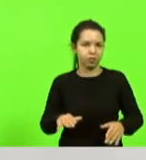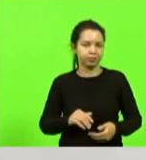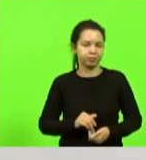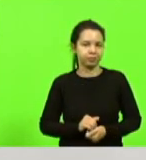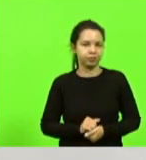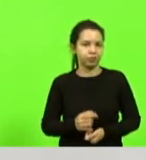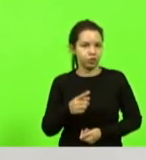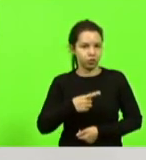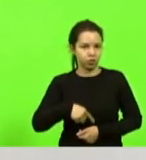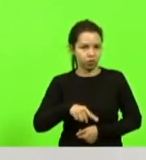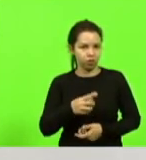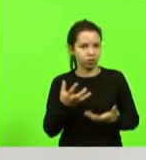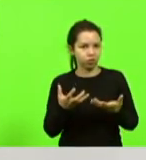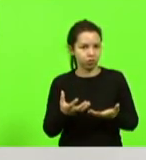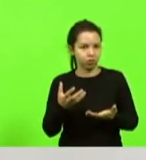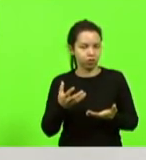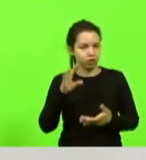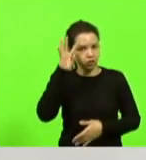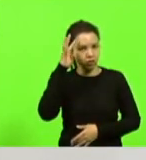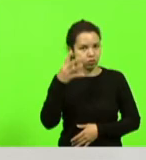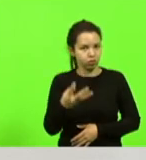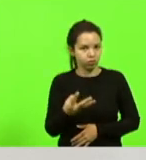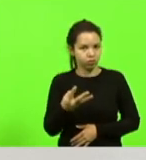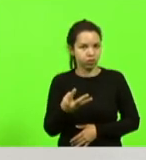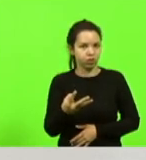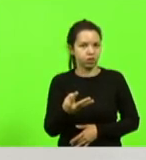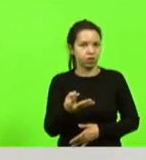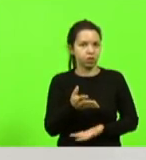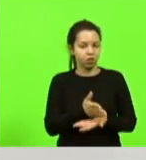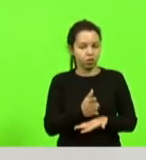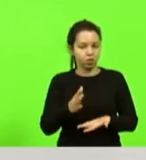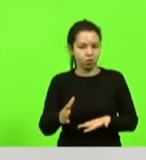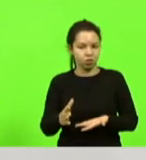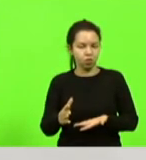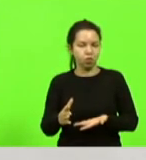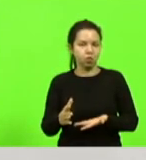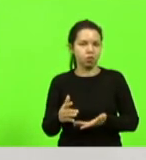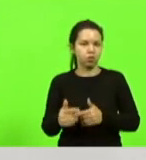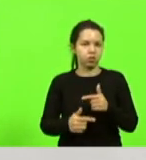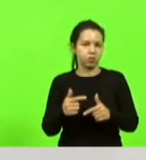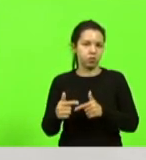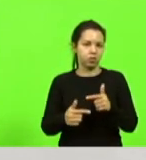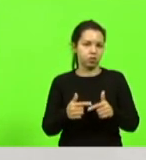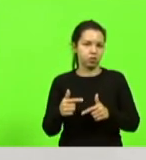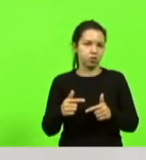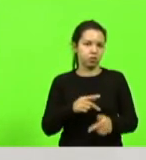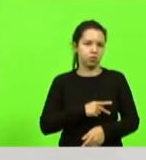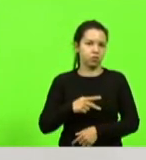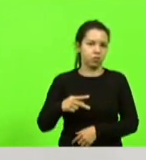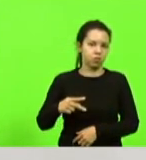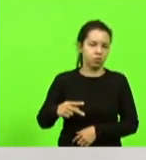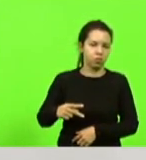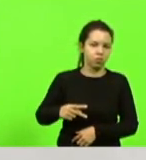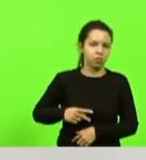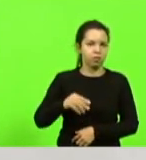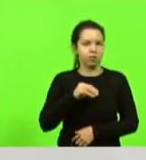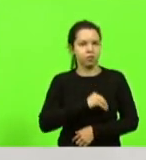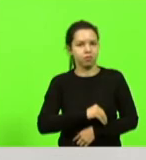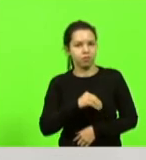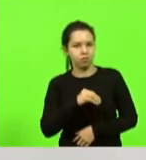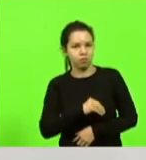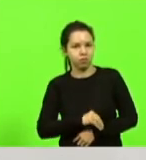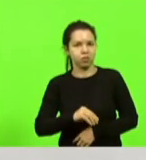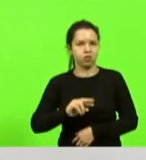estamos tentando resolver a vida de alguma parcela do funcionalismo público, é aumento, é progressão de carreira, é voto, é um